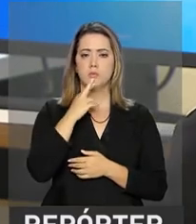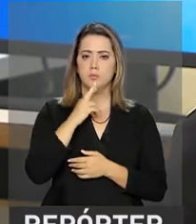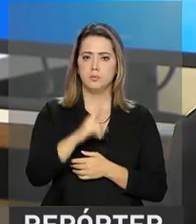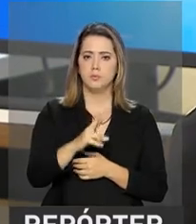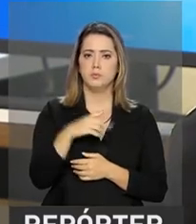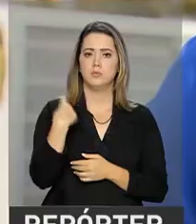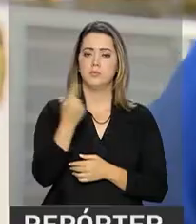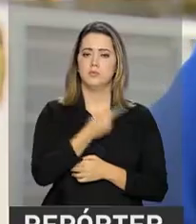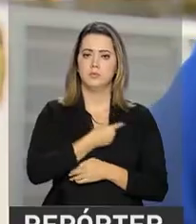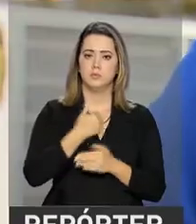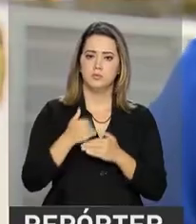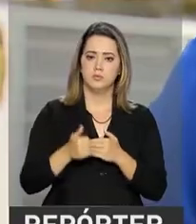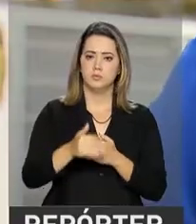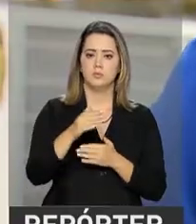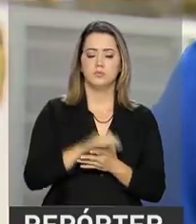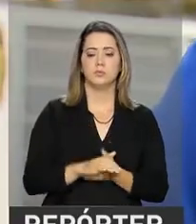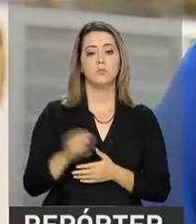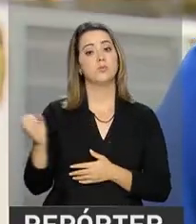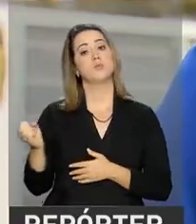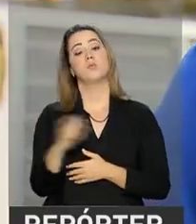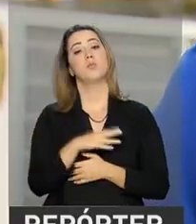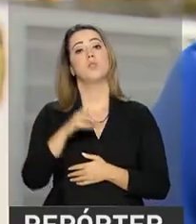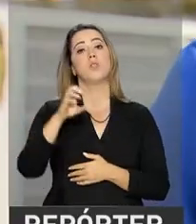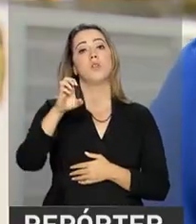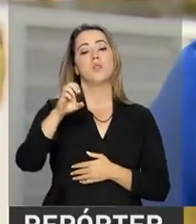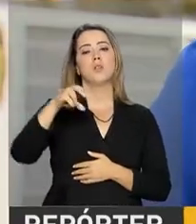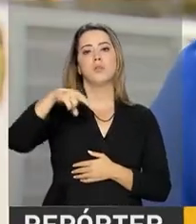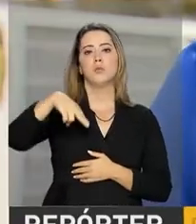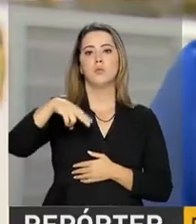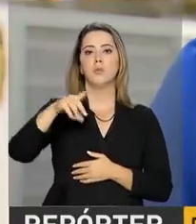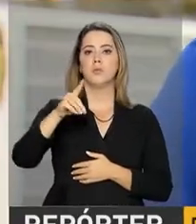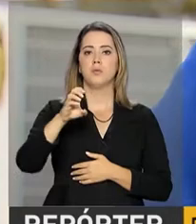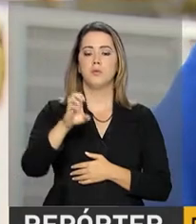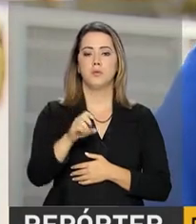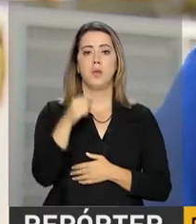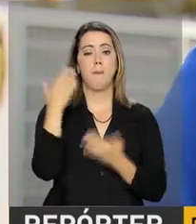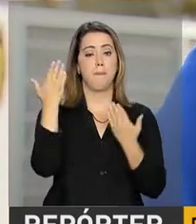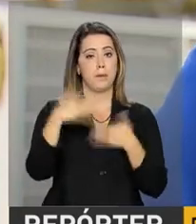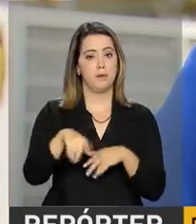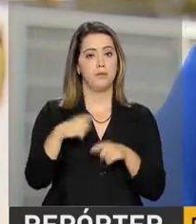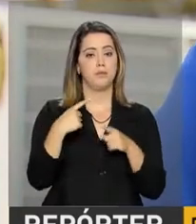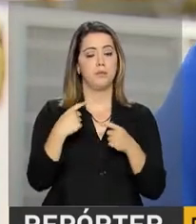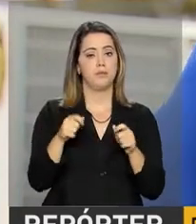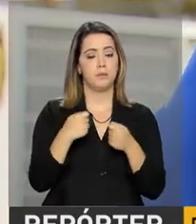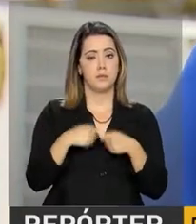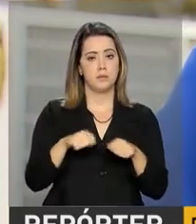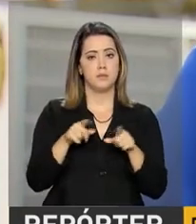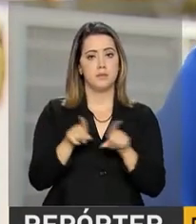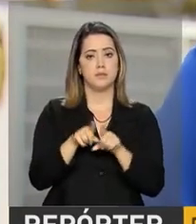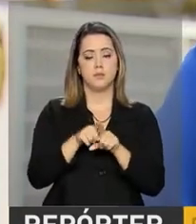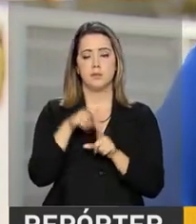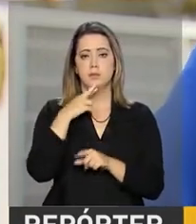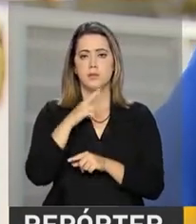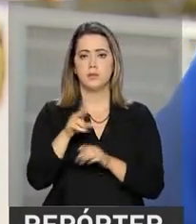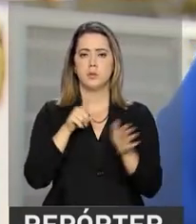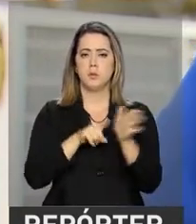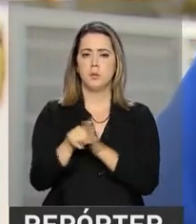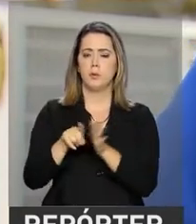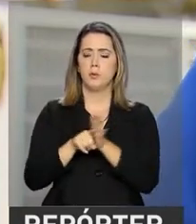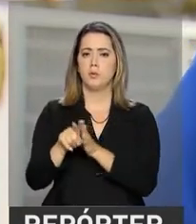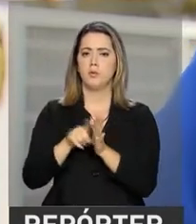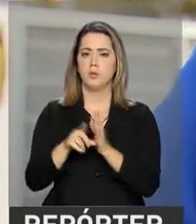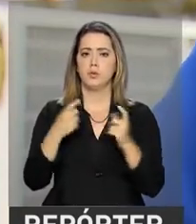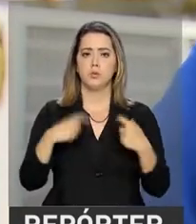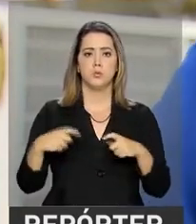que a gente vai seguir. A novidade do ENAD desse ano é que, além da prova, o estudante deverá responder um questionário sobre a instituição